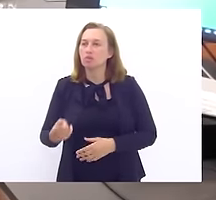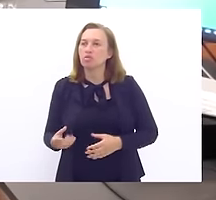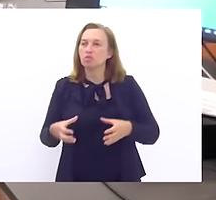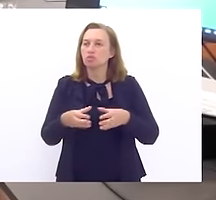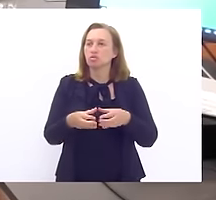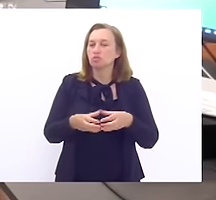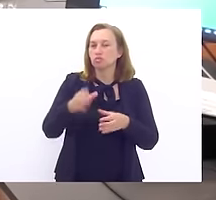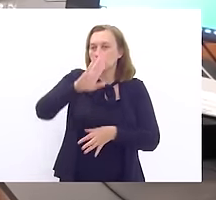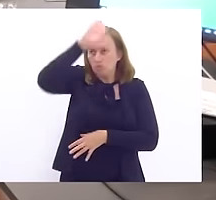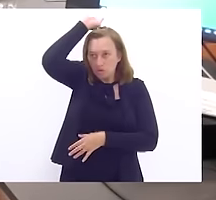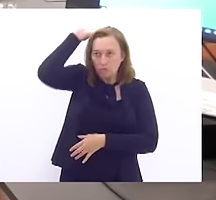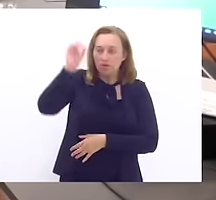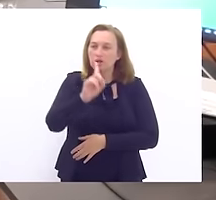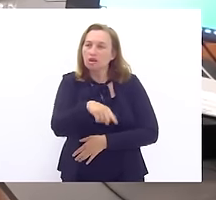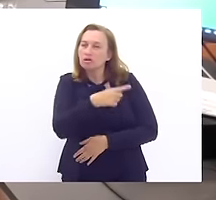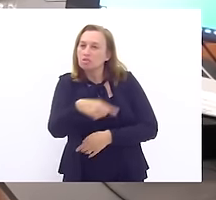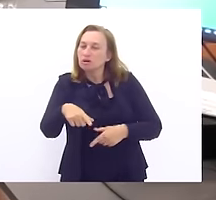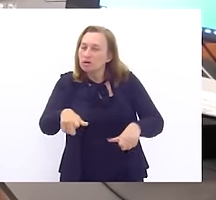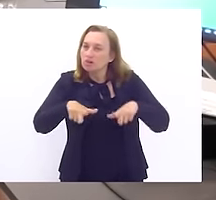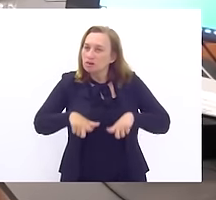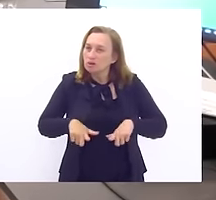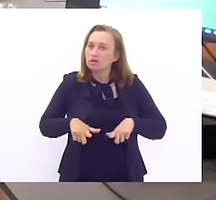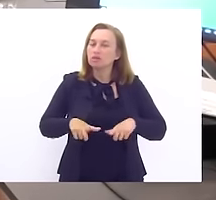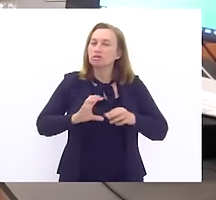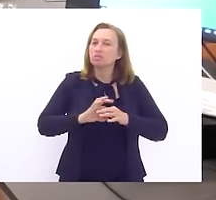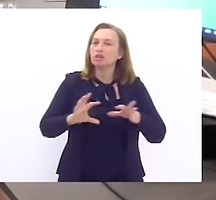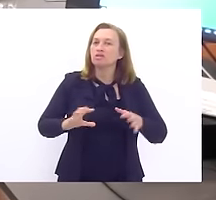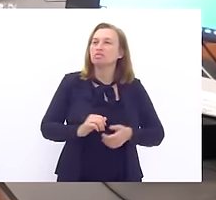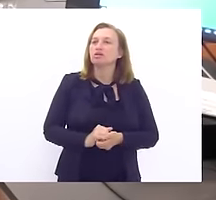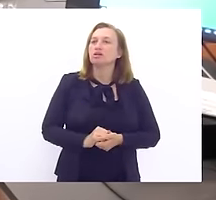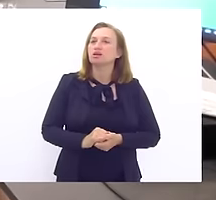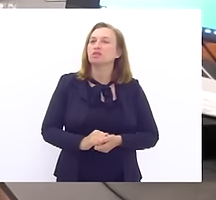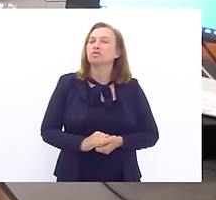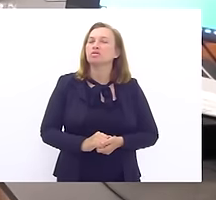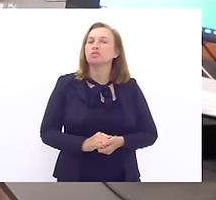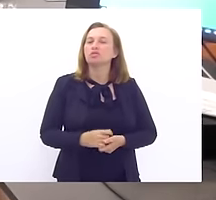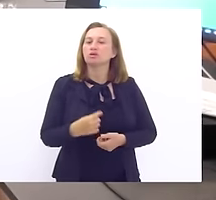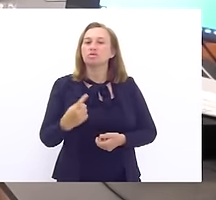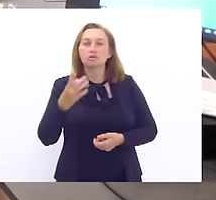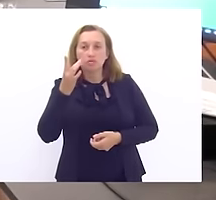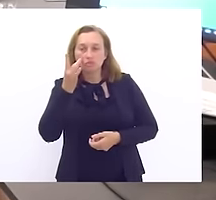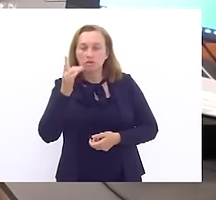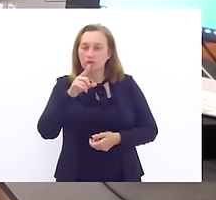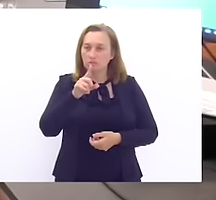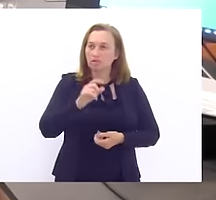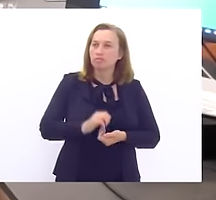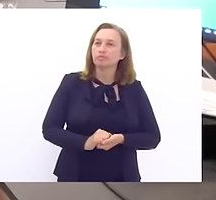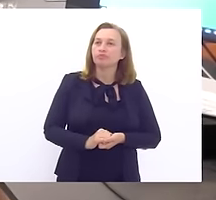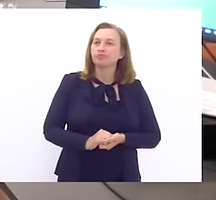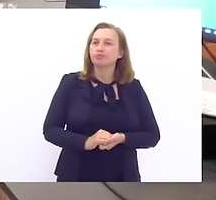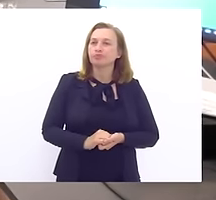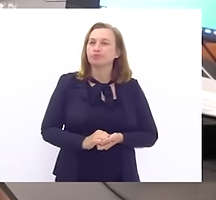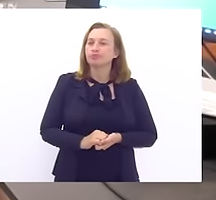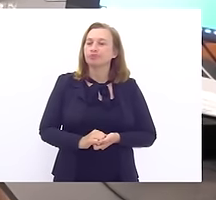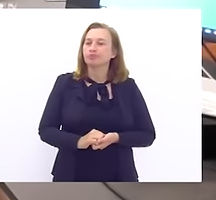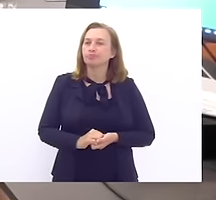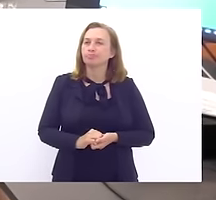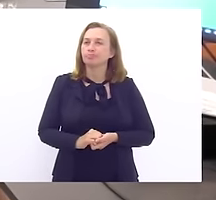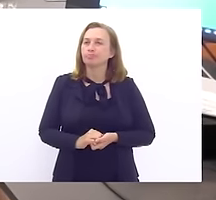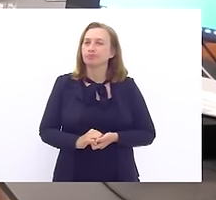né a liberação certificado de liberação nós estávamos presentes fizemos a